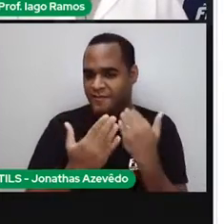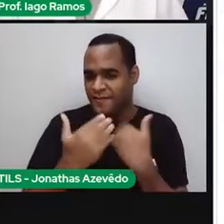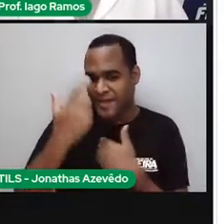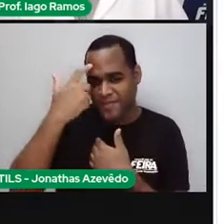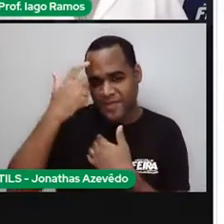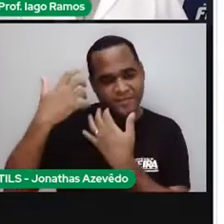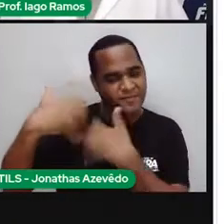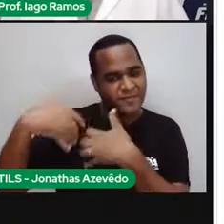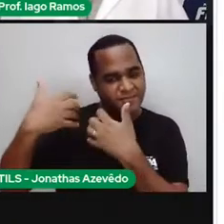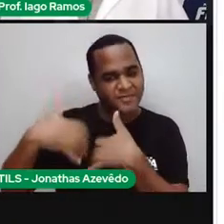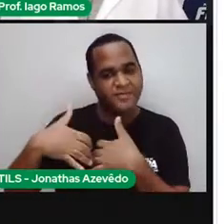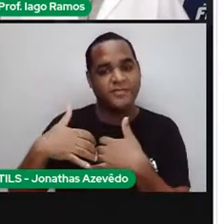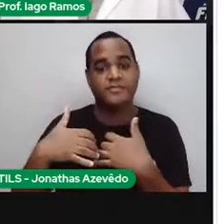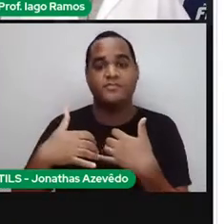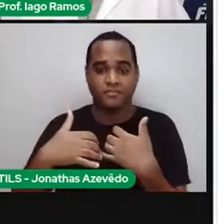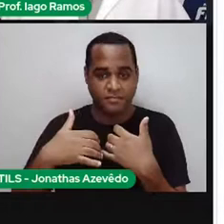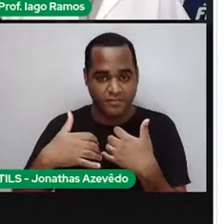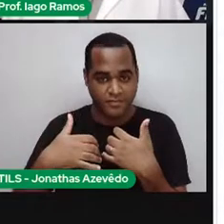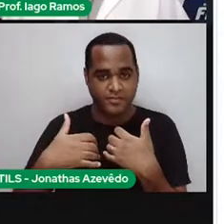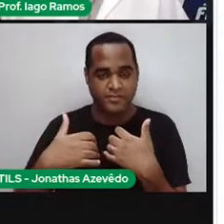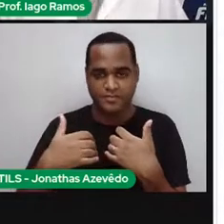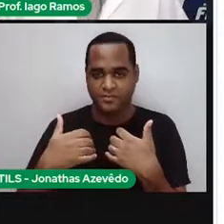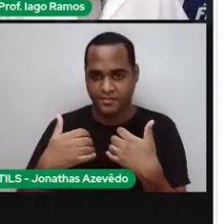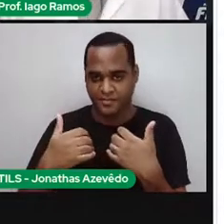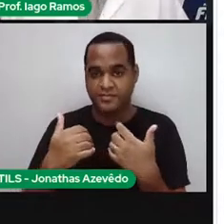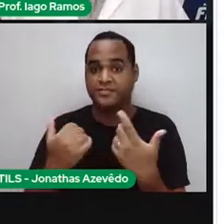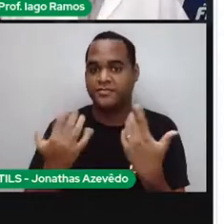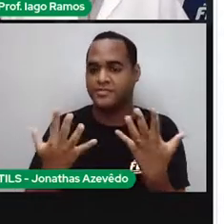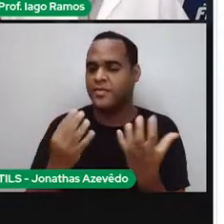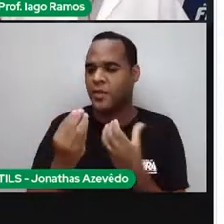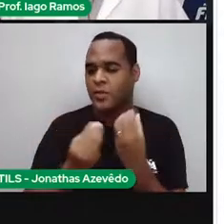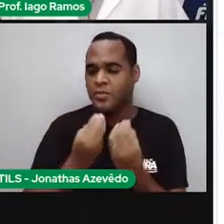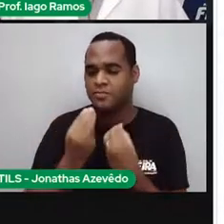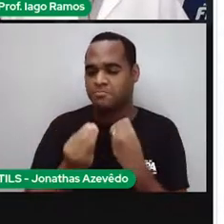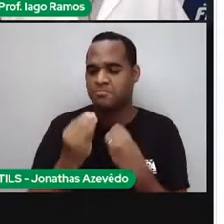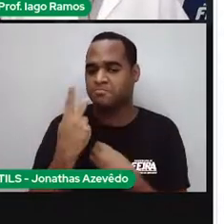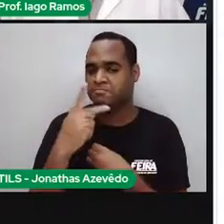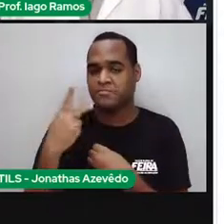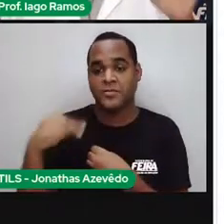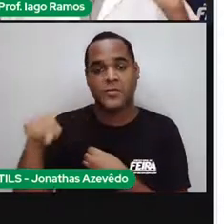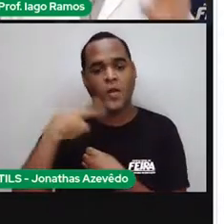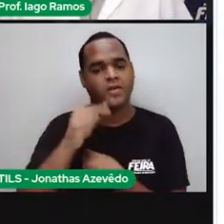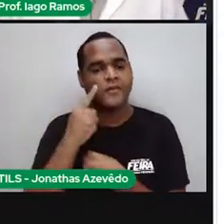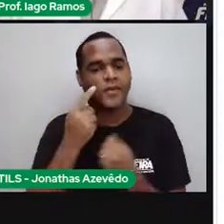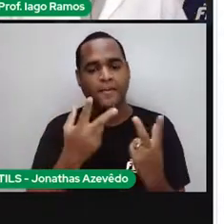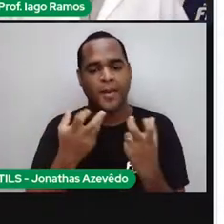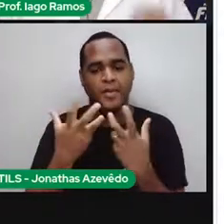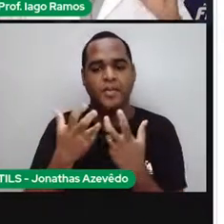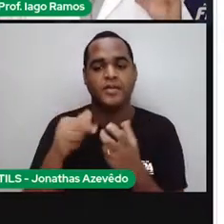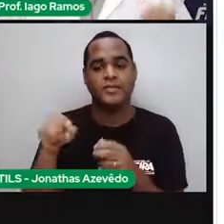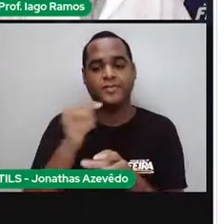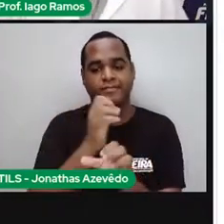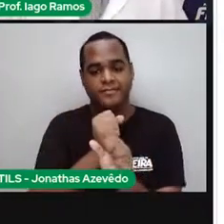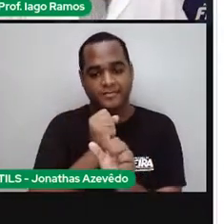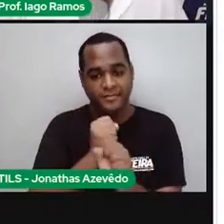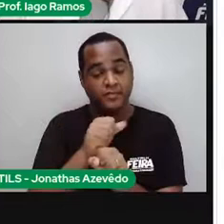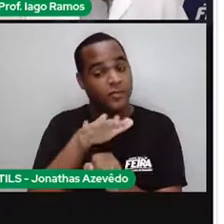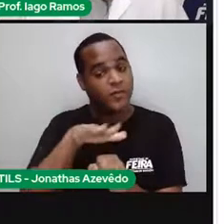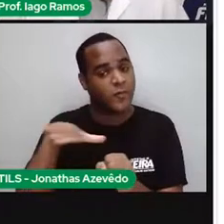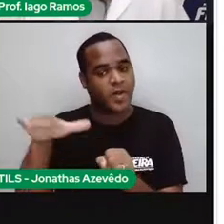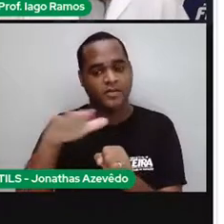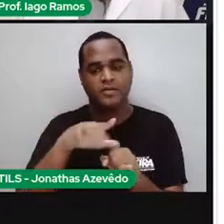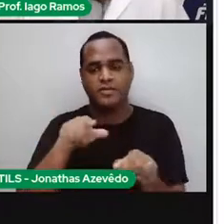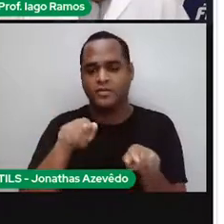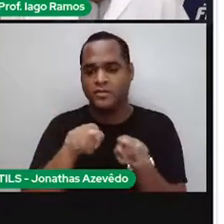raciocinar comigo né De que forma foi que a gente viu que a gente vai calcular a área de qualquer